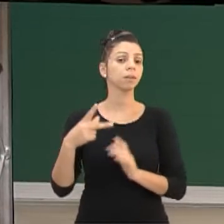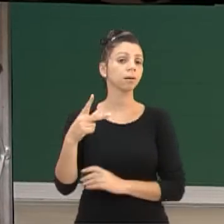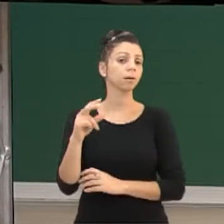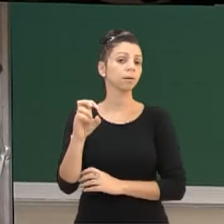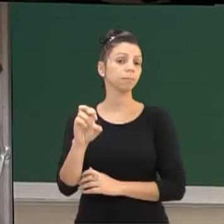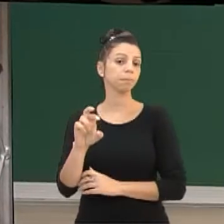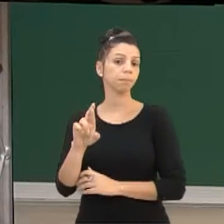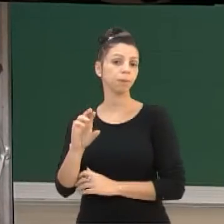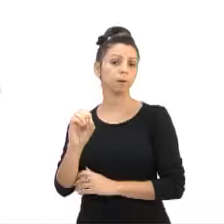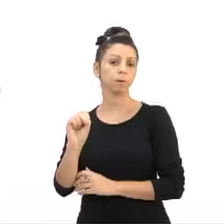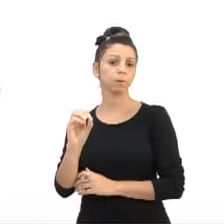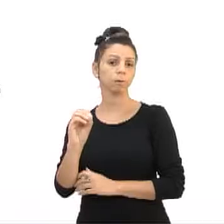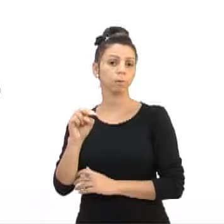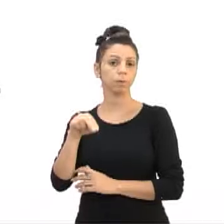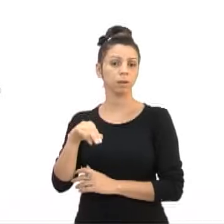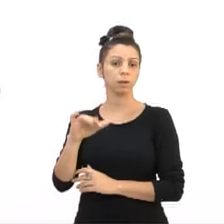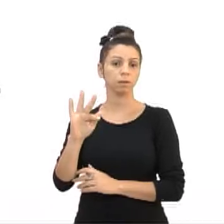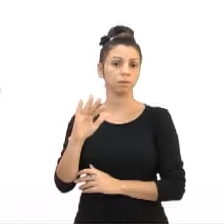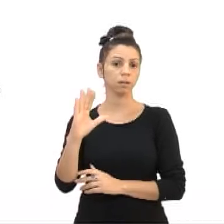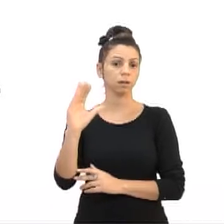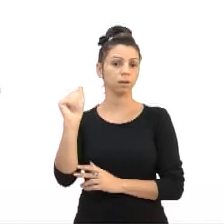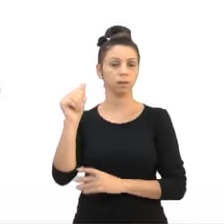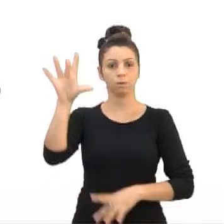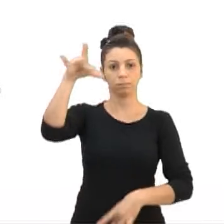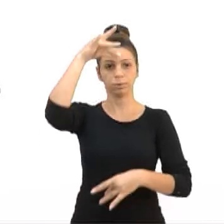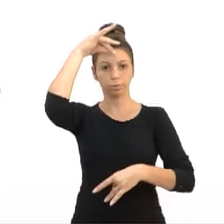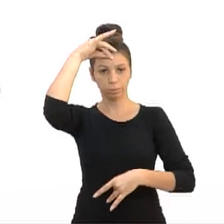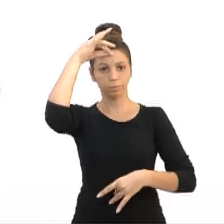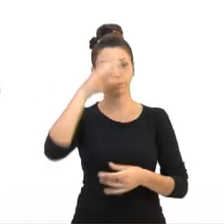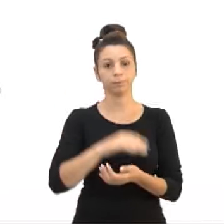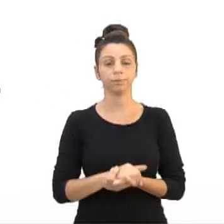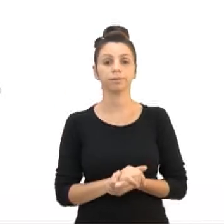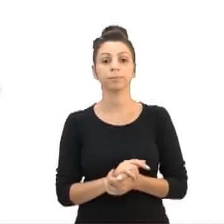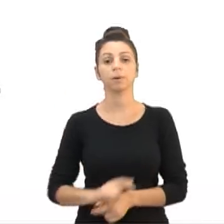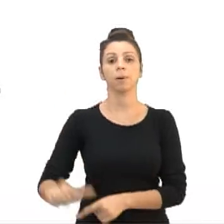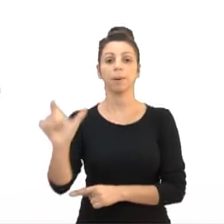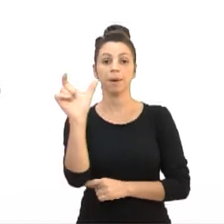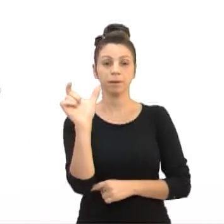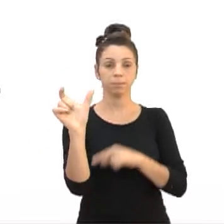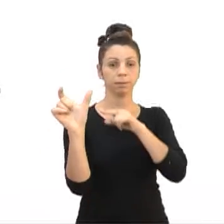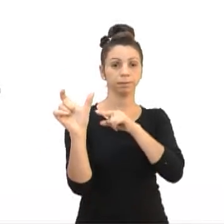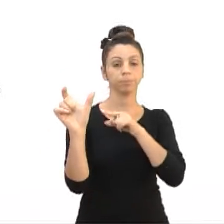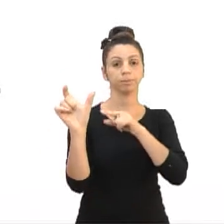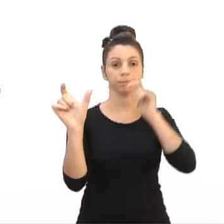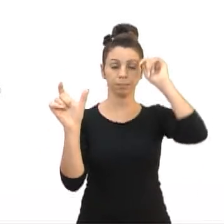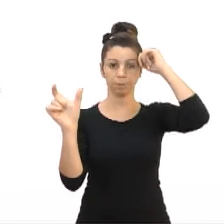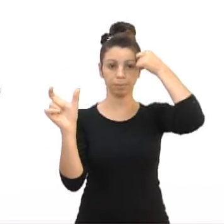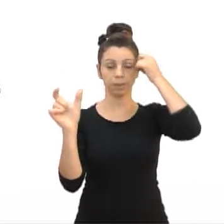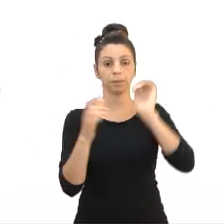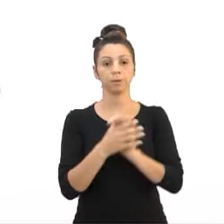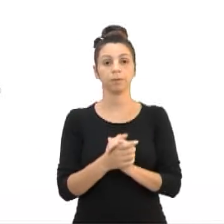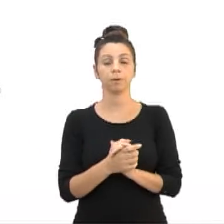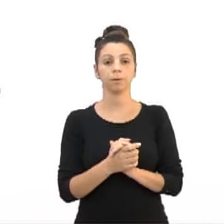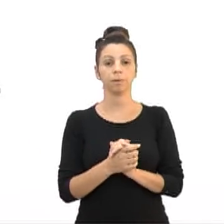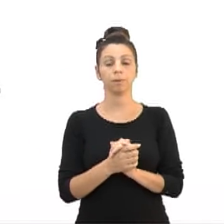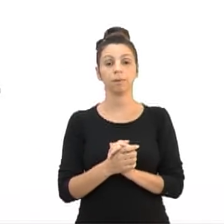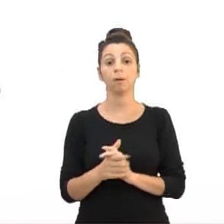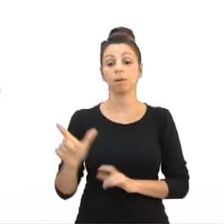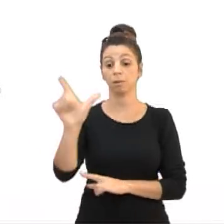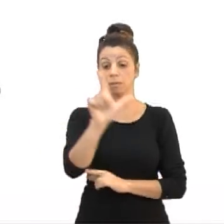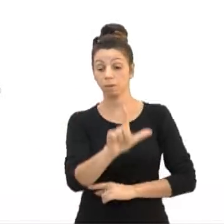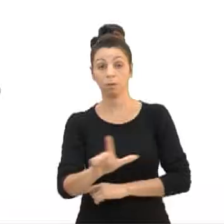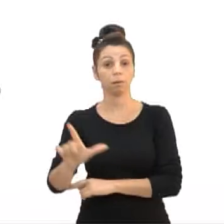lembra? Vamos para a segunda proposta. As palavras em destaque são utilizadas no sentido